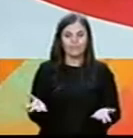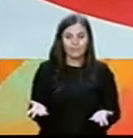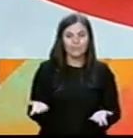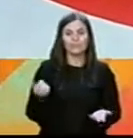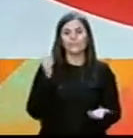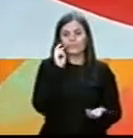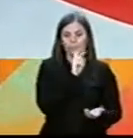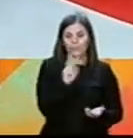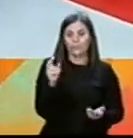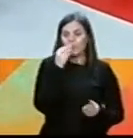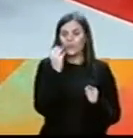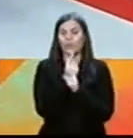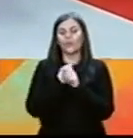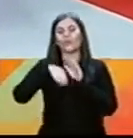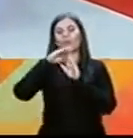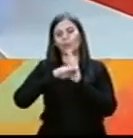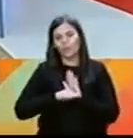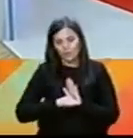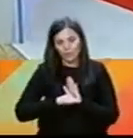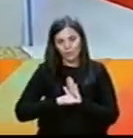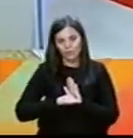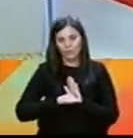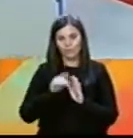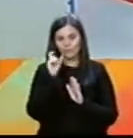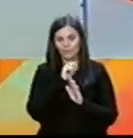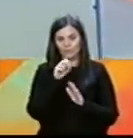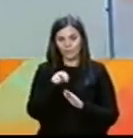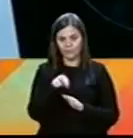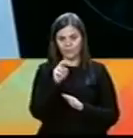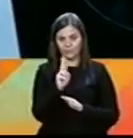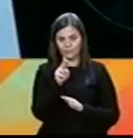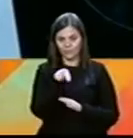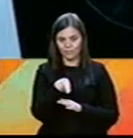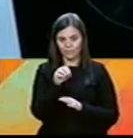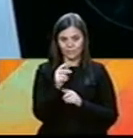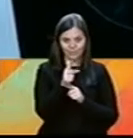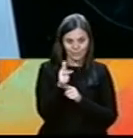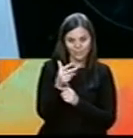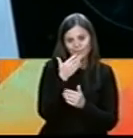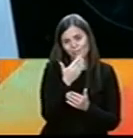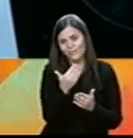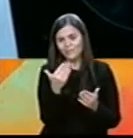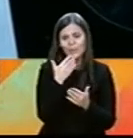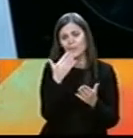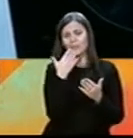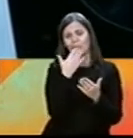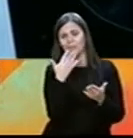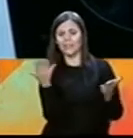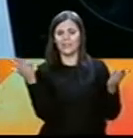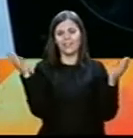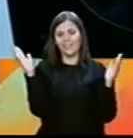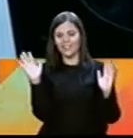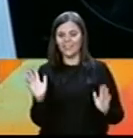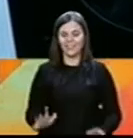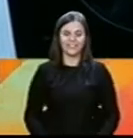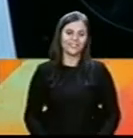olhemos para os ingredientes, porque eles surgem ali, não tarda. Vamos lá. Não te importas, Nunix, de dirigir a câmara para aqui? Obrigado. Obrigado, obrigado.